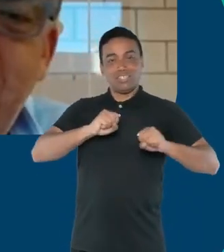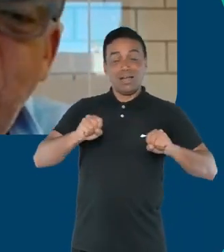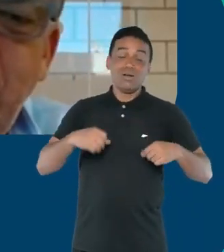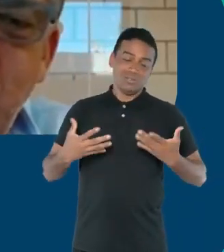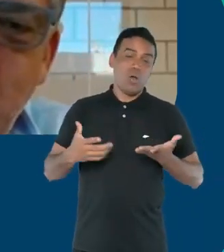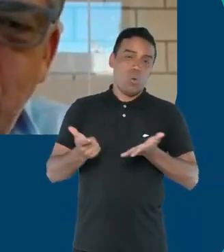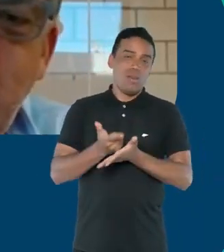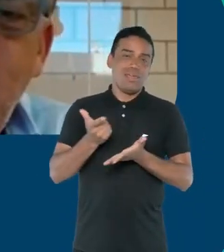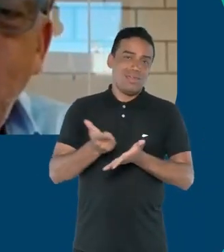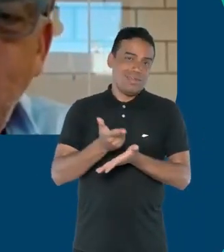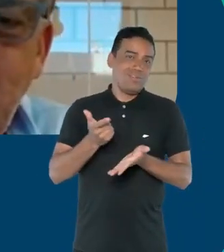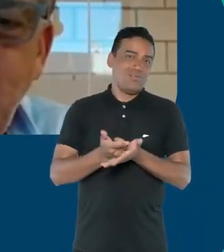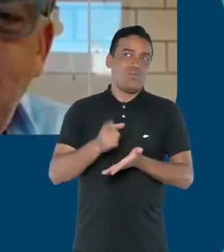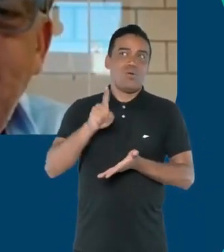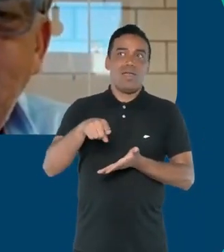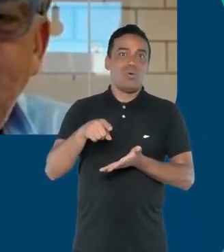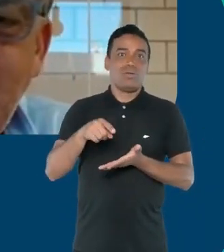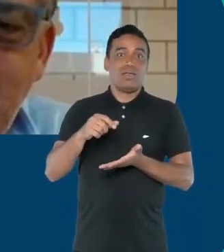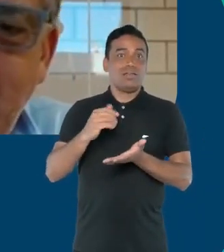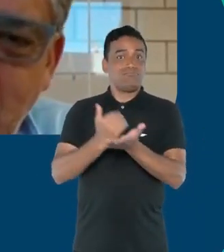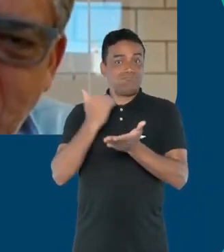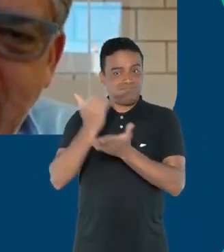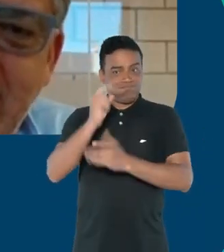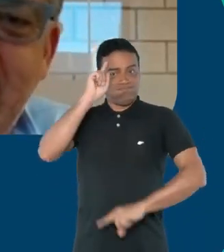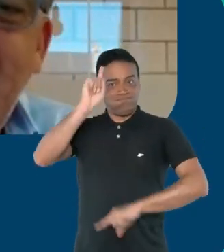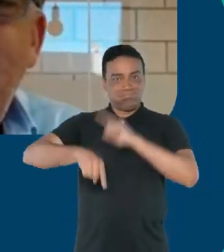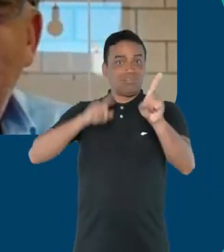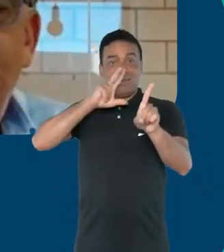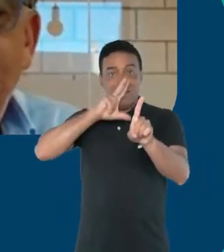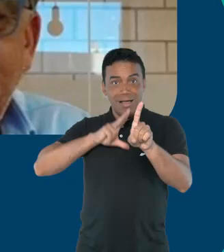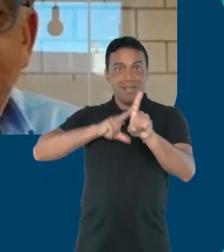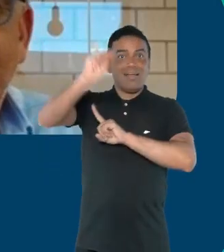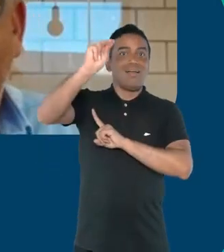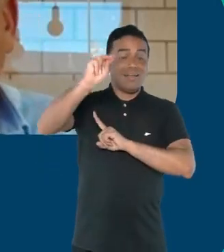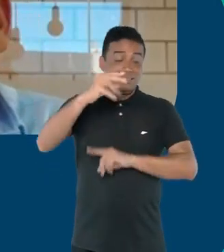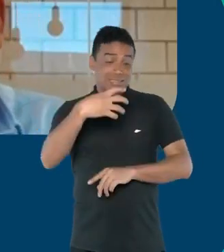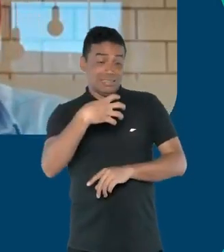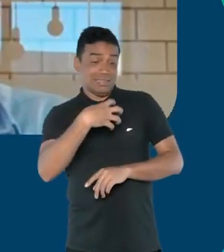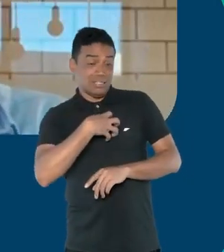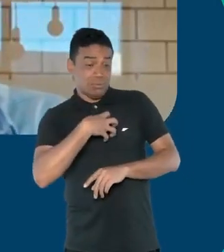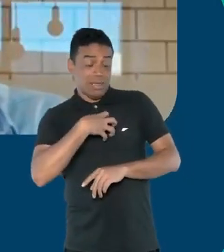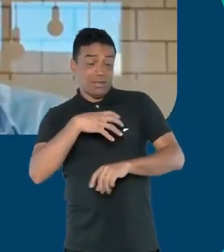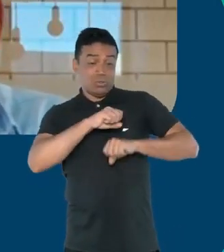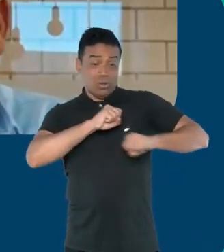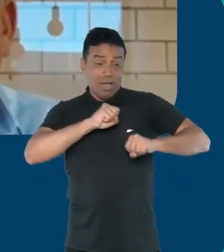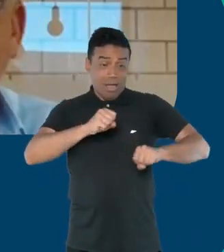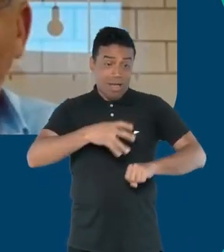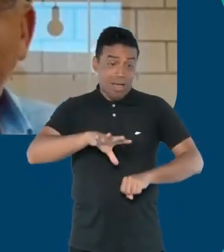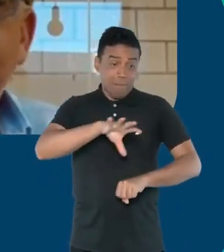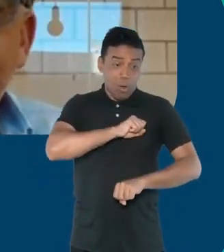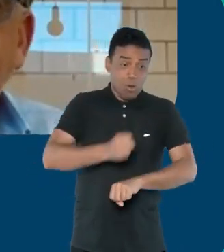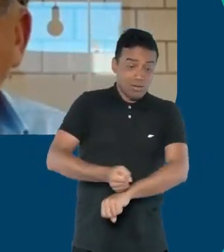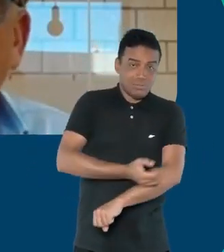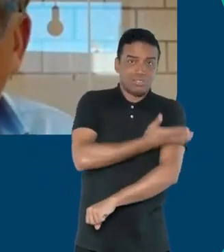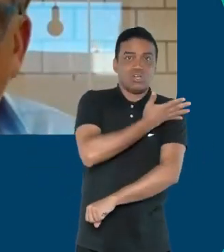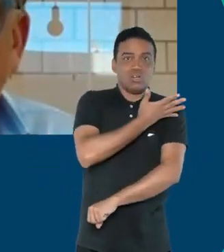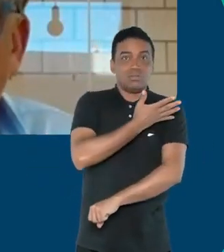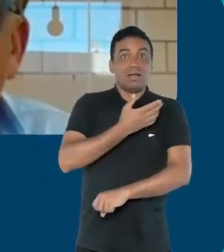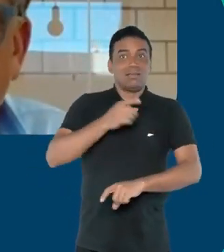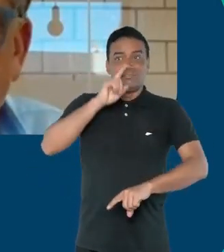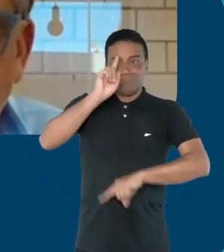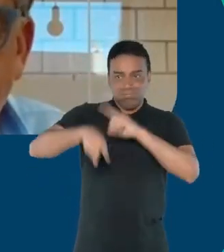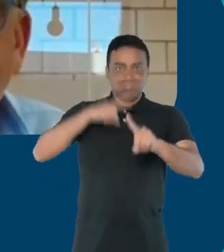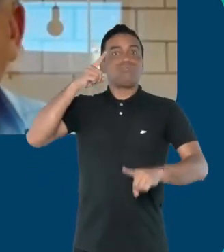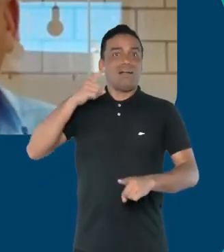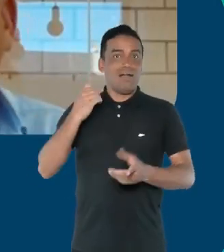paixões é um triunfo dos sentimentos, das paixões, mas é um triunfo em relação àqueles